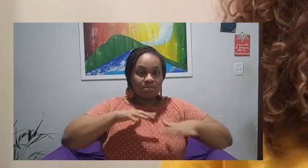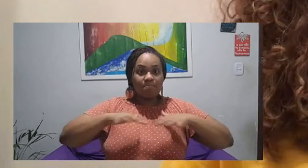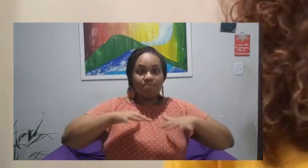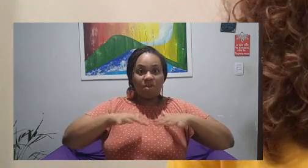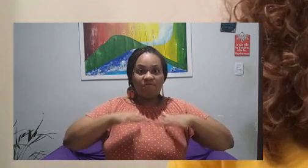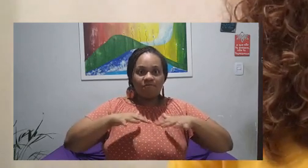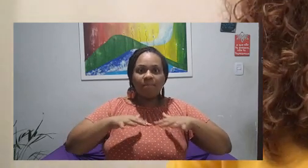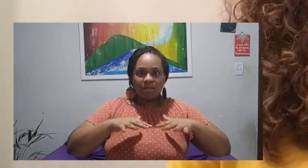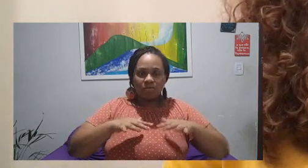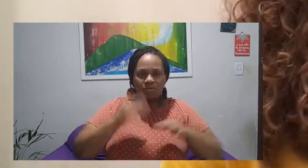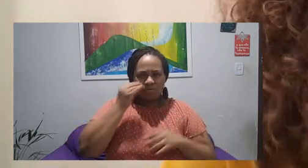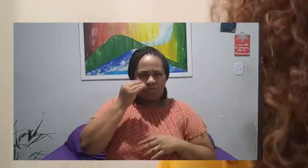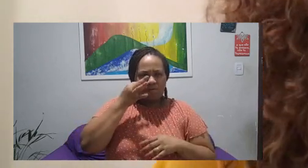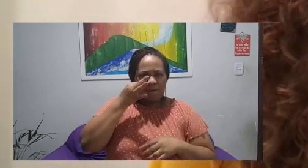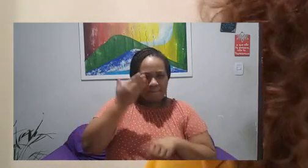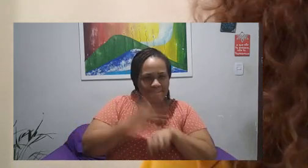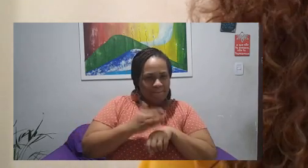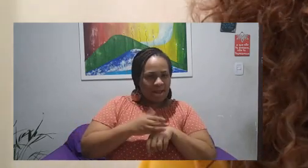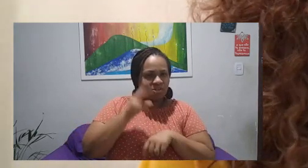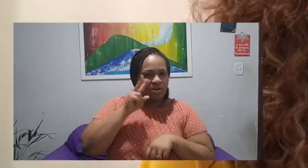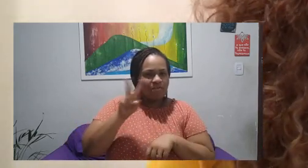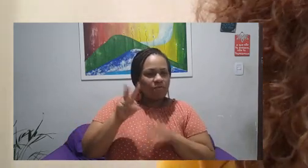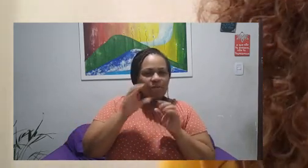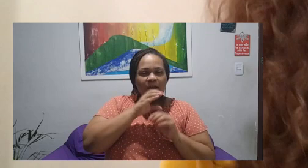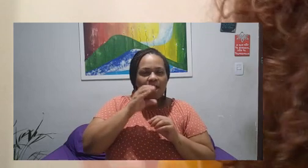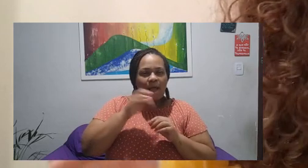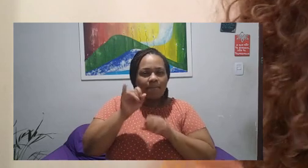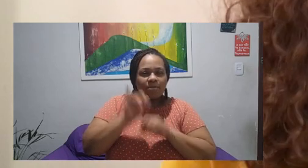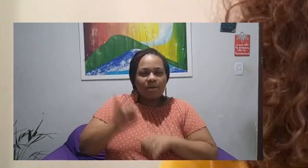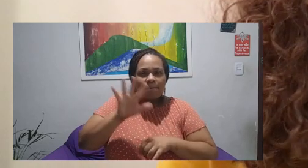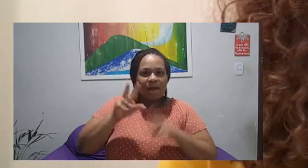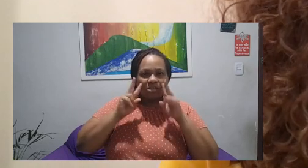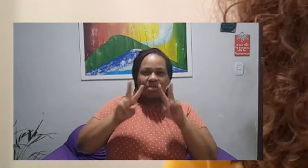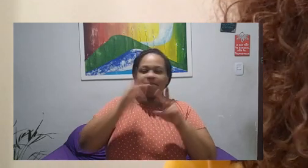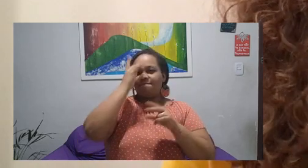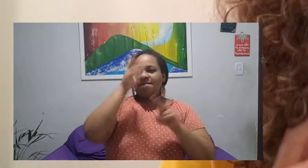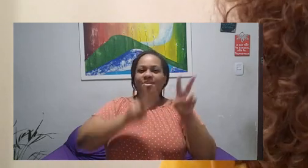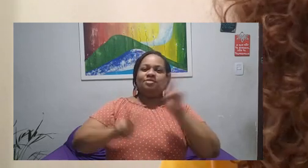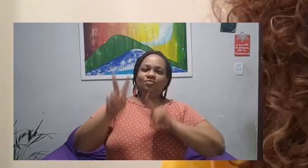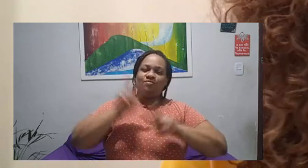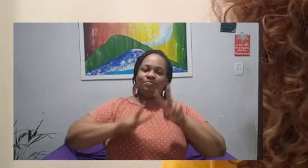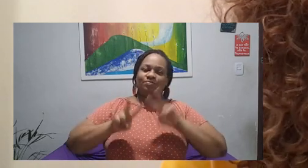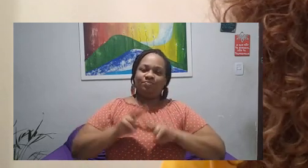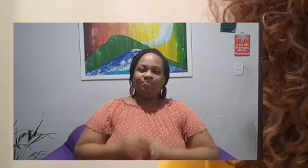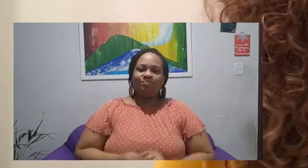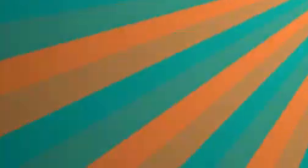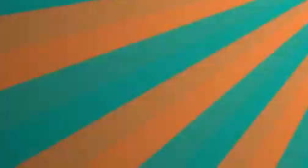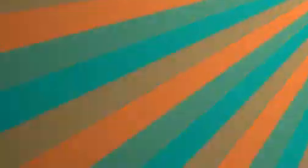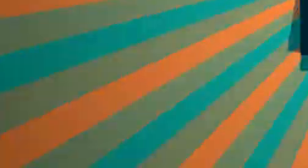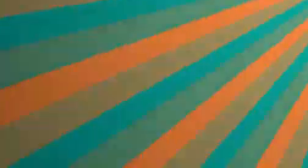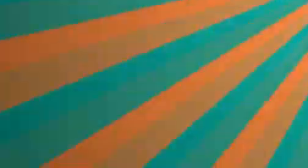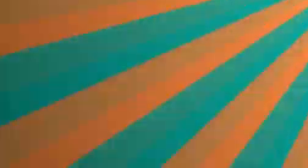para movimentar uma carga elétrica. Vamos ver isso na prática? Vamos dar um pulinho lá no Tinkercad para a gente medir a tensão de uma bateria.